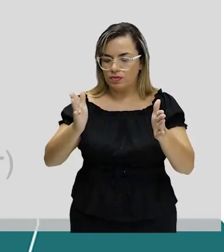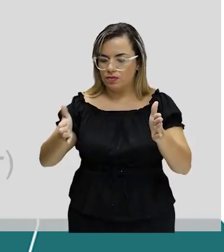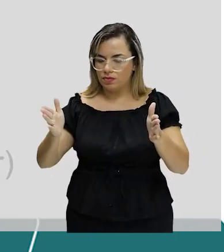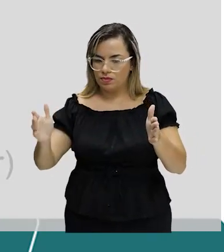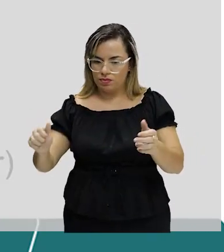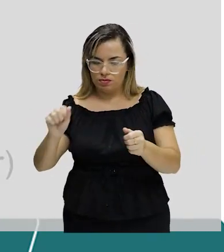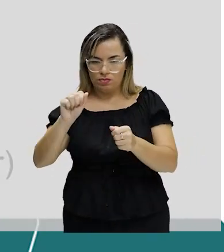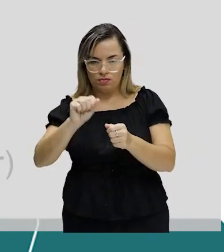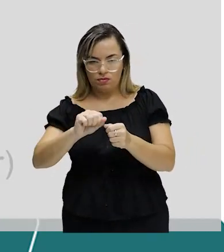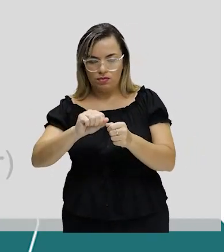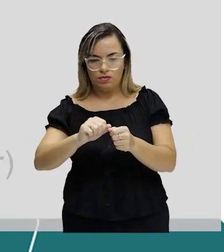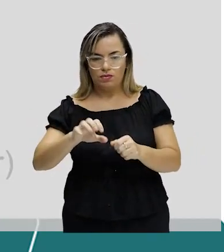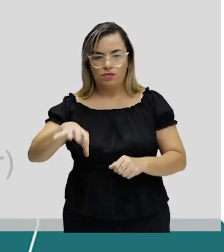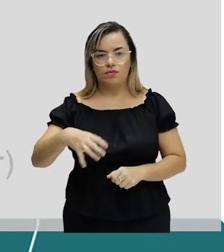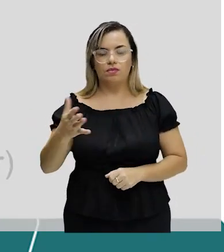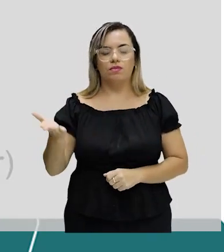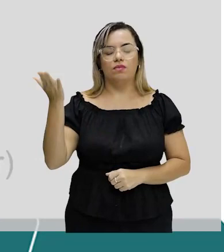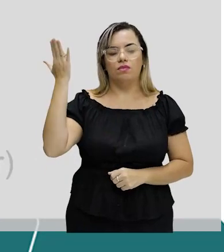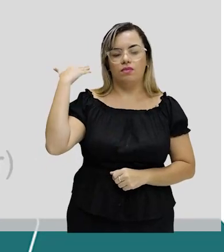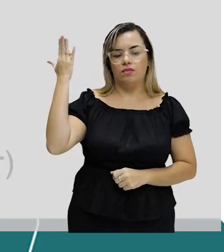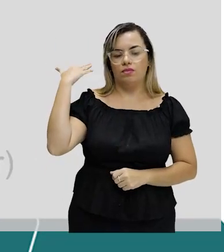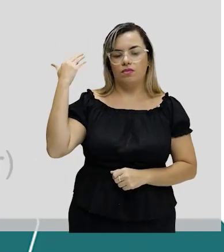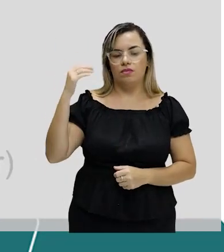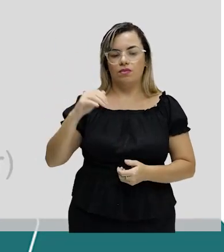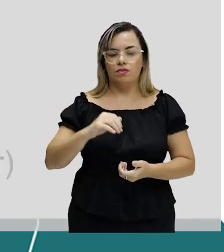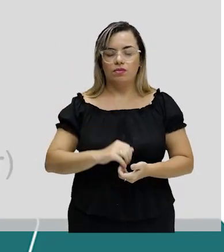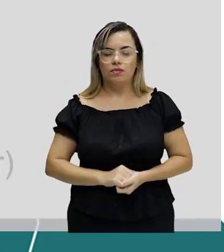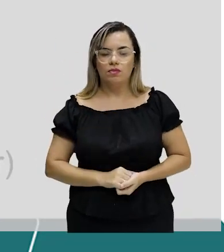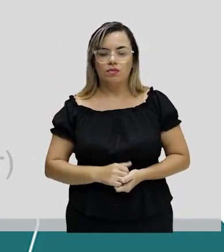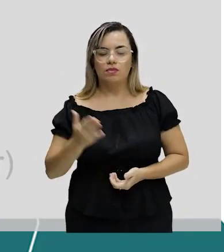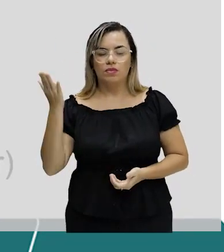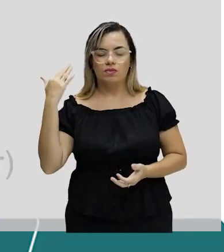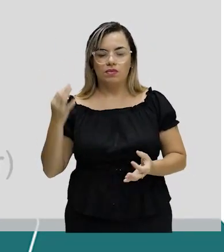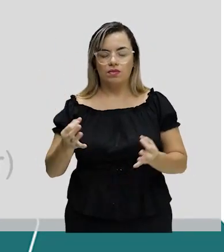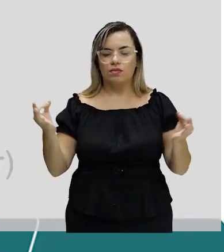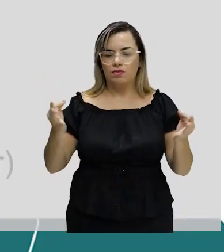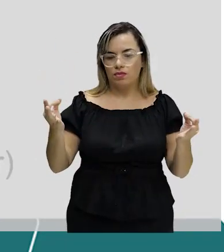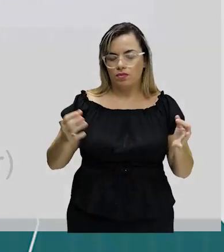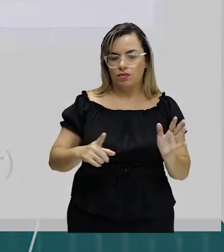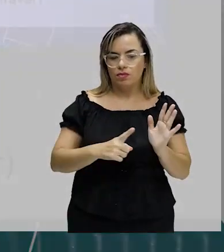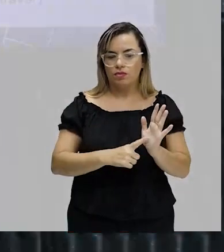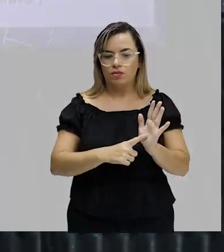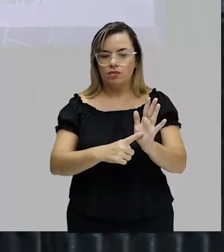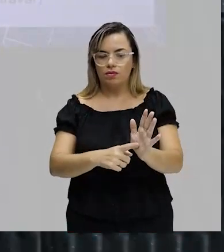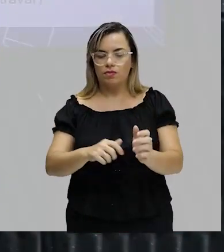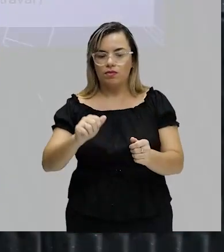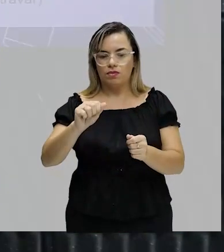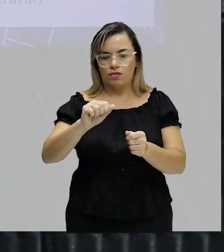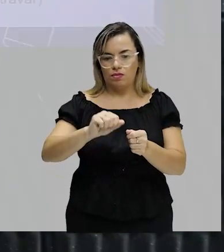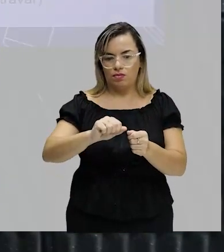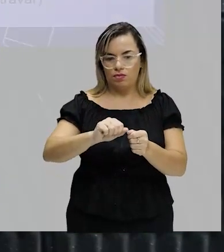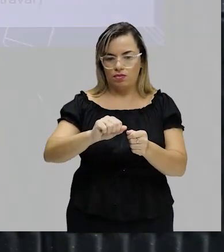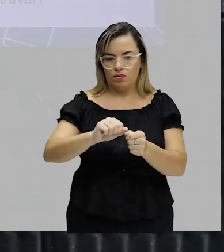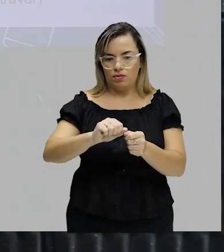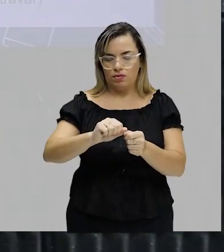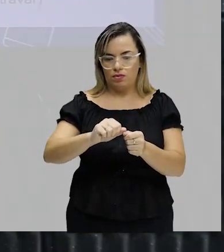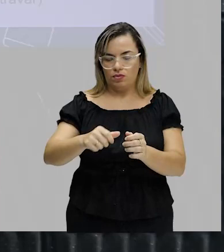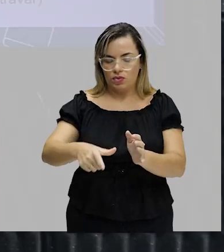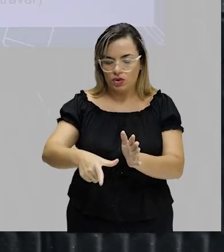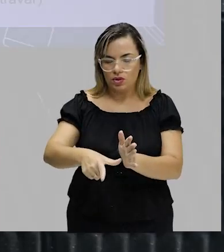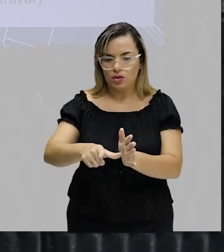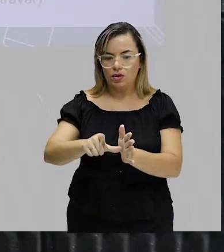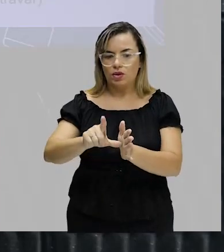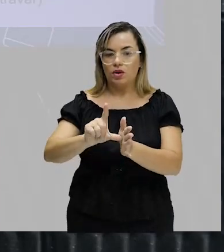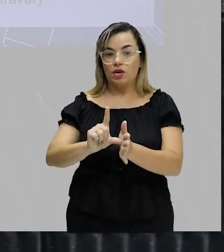aconteceram no passado. The past perfect, o passado perfeito, mostra uma ação mais cedo, quer dizer, uma